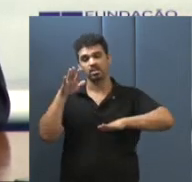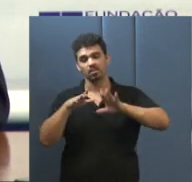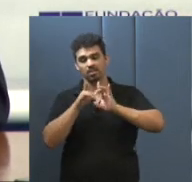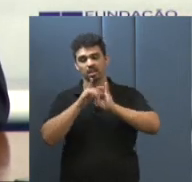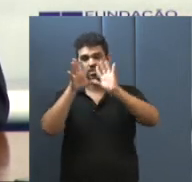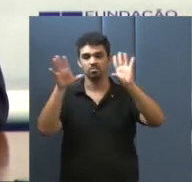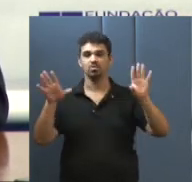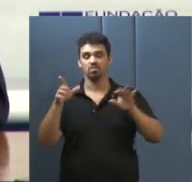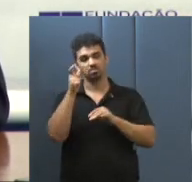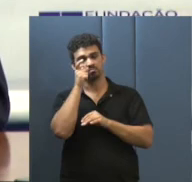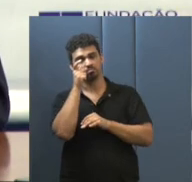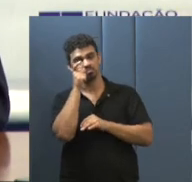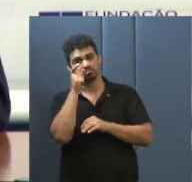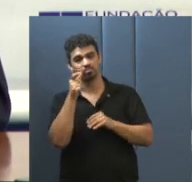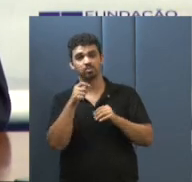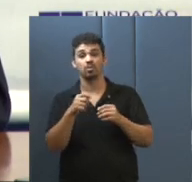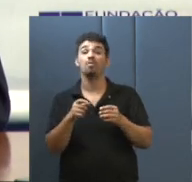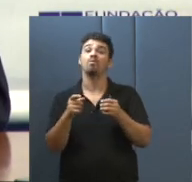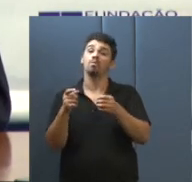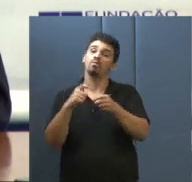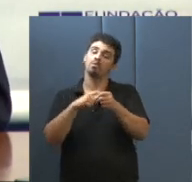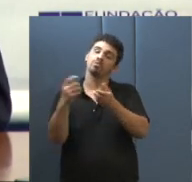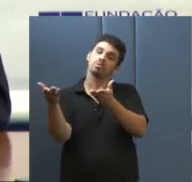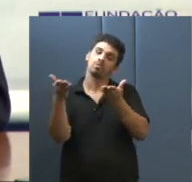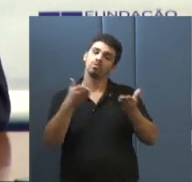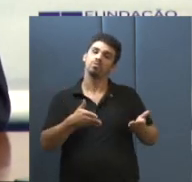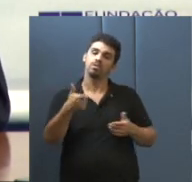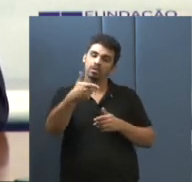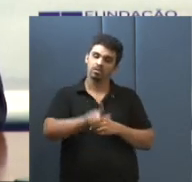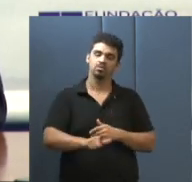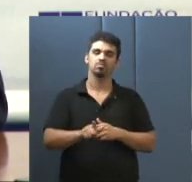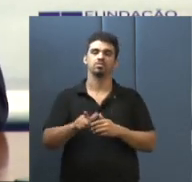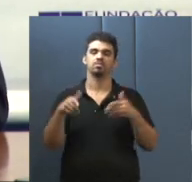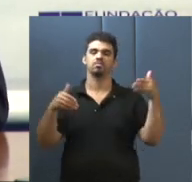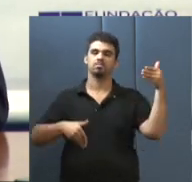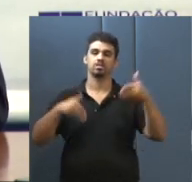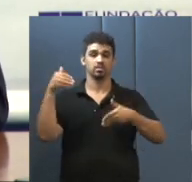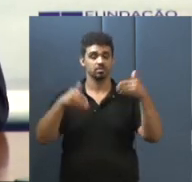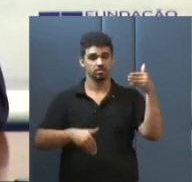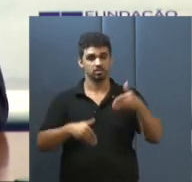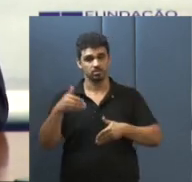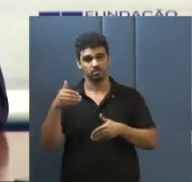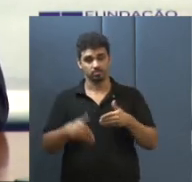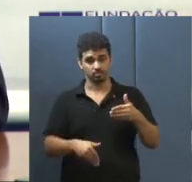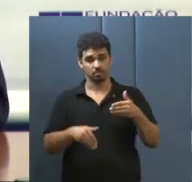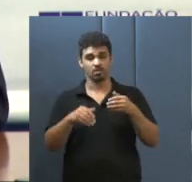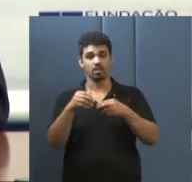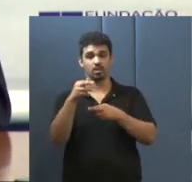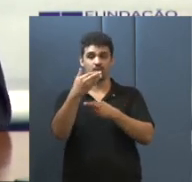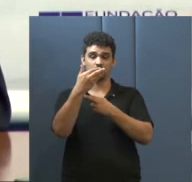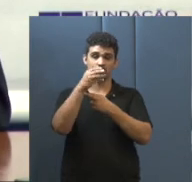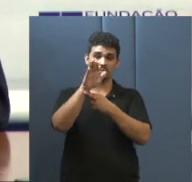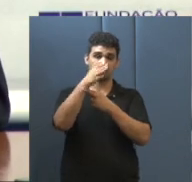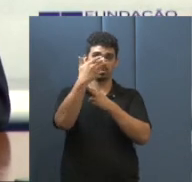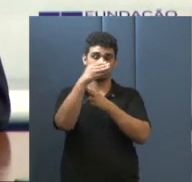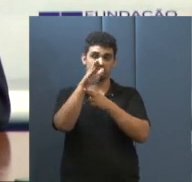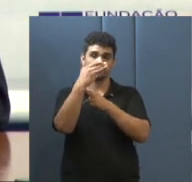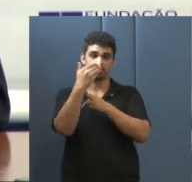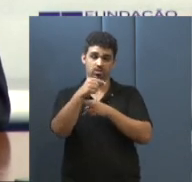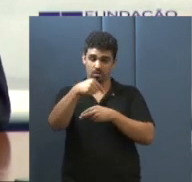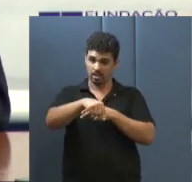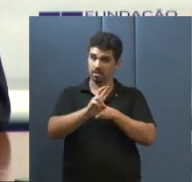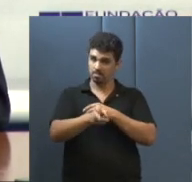E volto a convidar todos a participar da palestra do embaixador João Clemente Baena Soares, aqui nesse mesmo